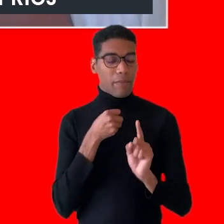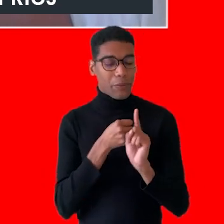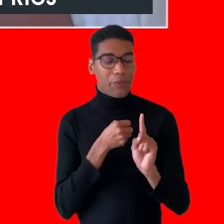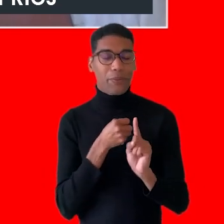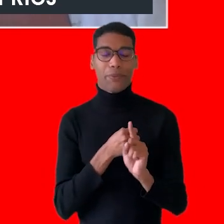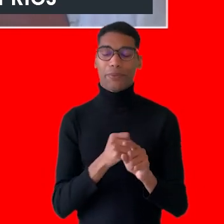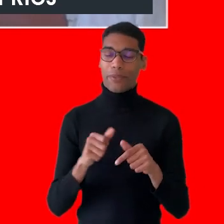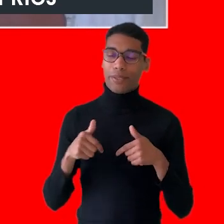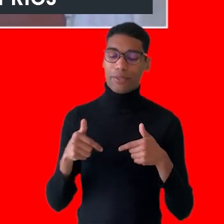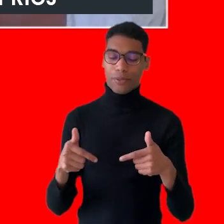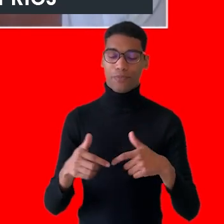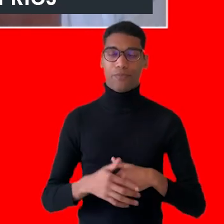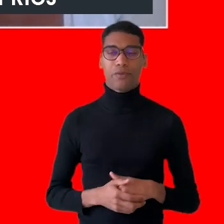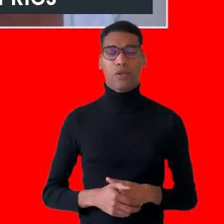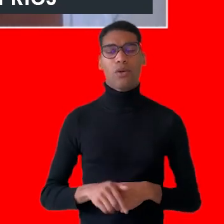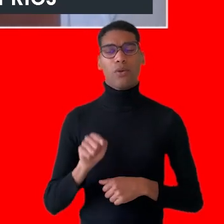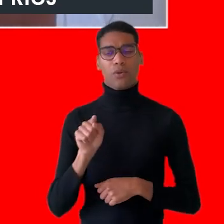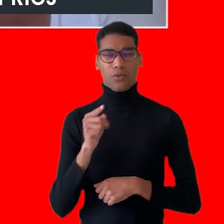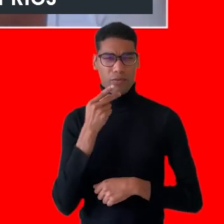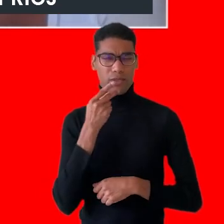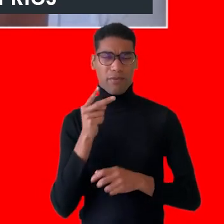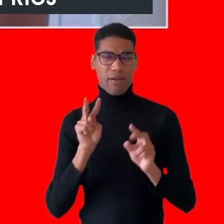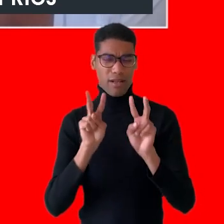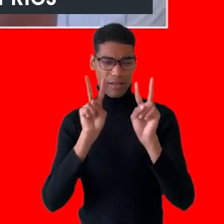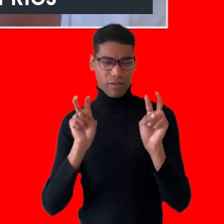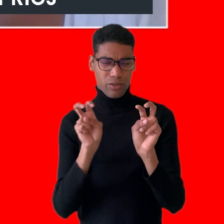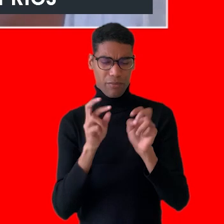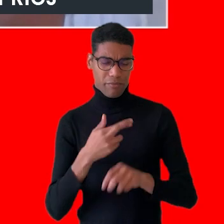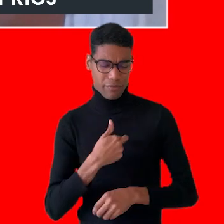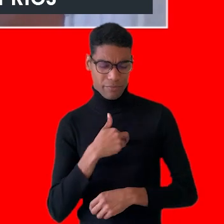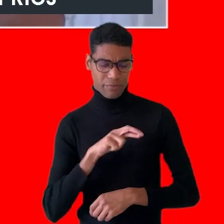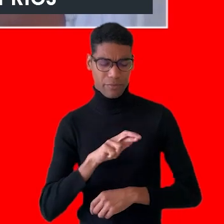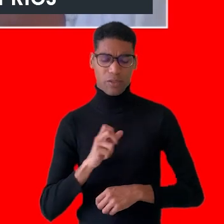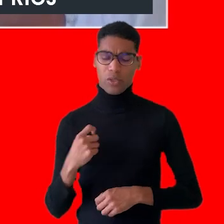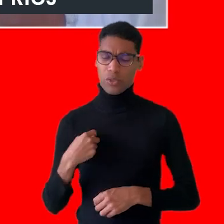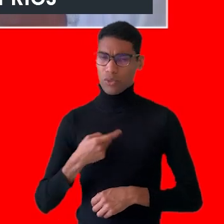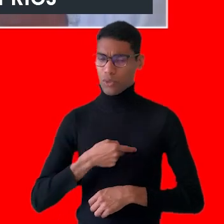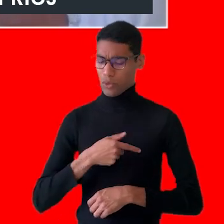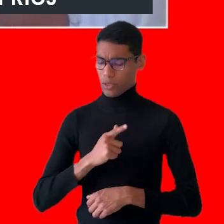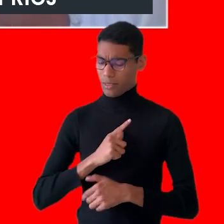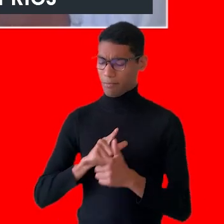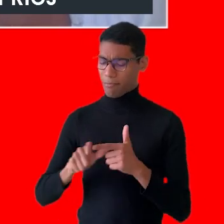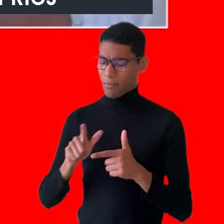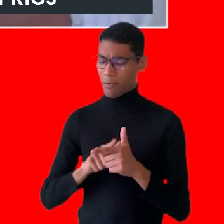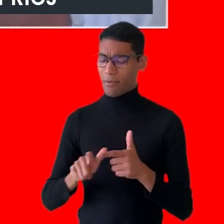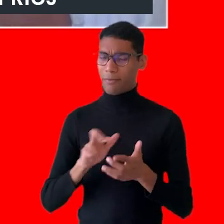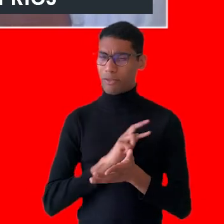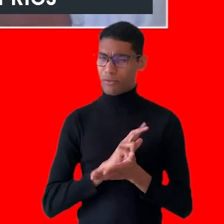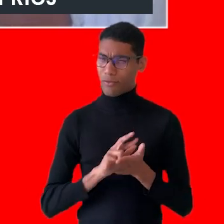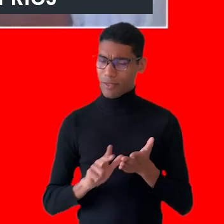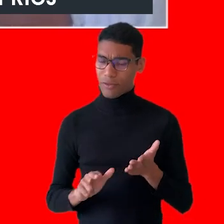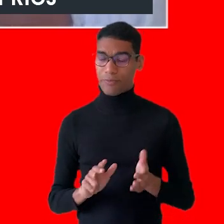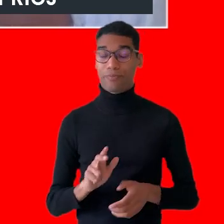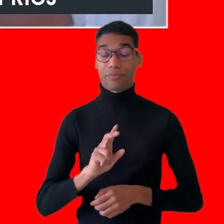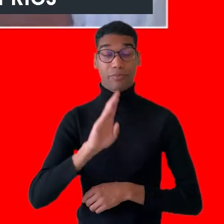resistência. É, quando você fala na religião, a gente tem muitos problemas aqui, principalmente por